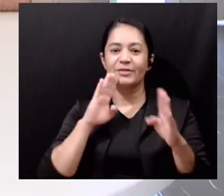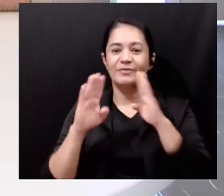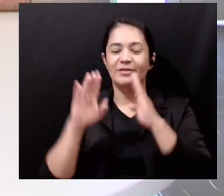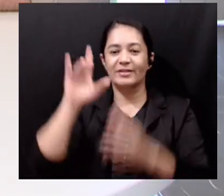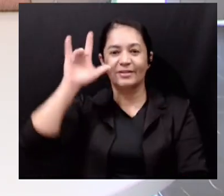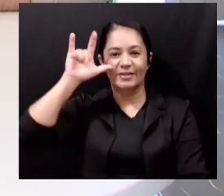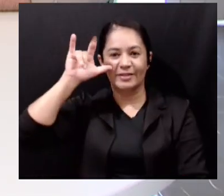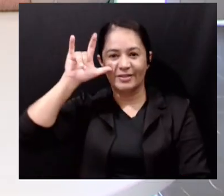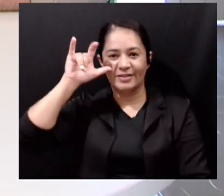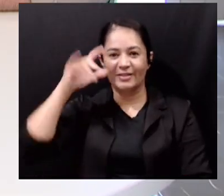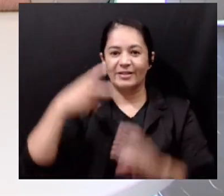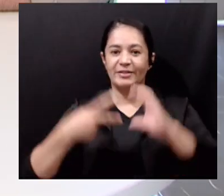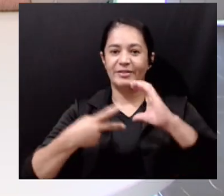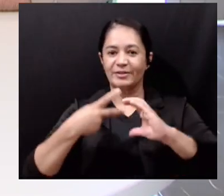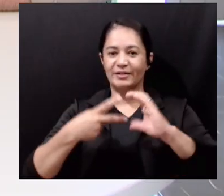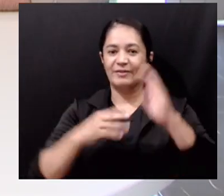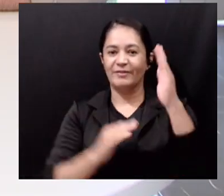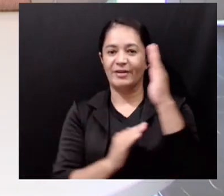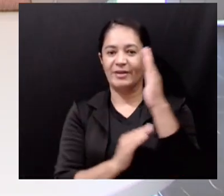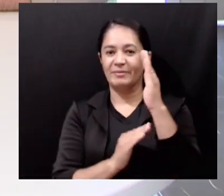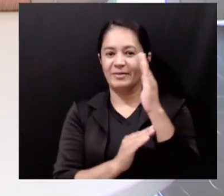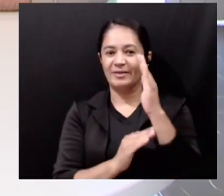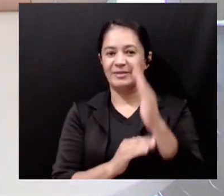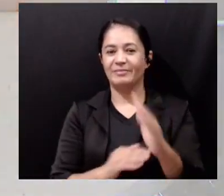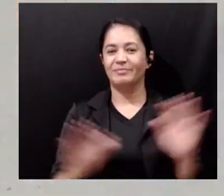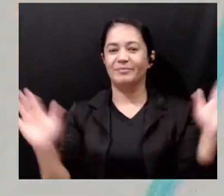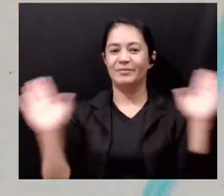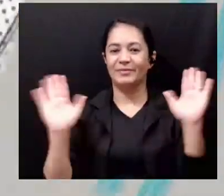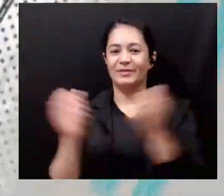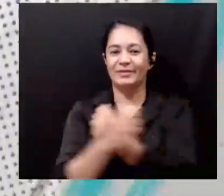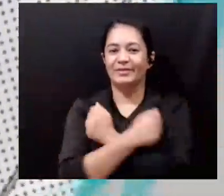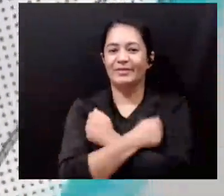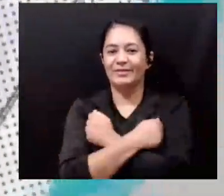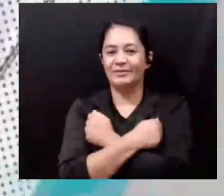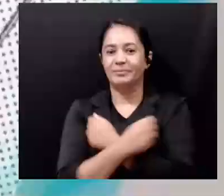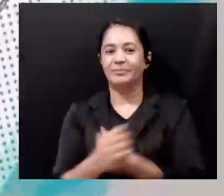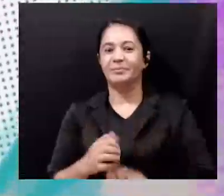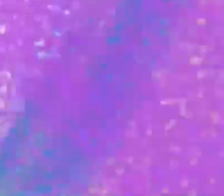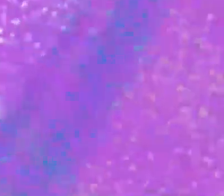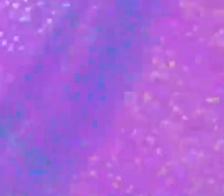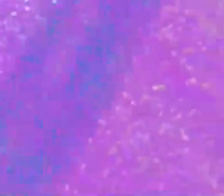Câmara Campinas. Um abraço e até o próximo Na Ponta do Lápis.